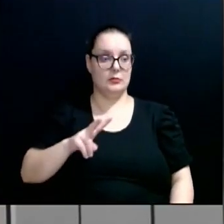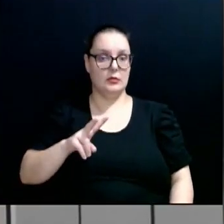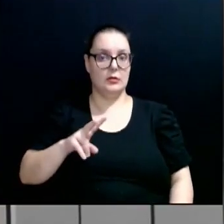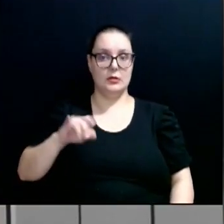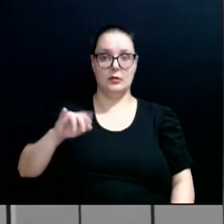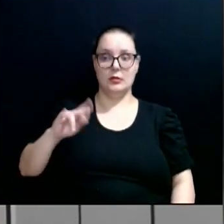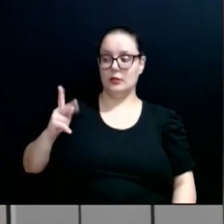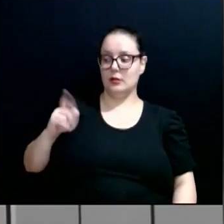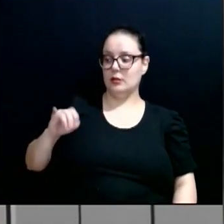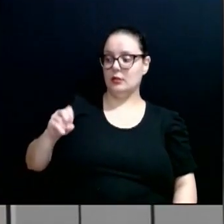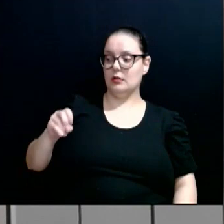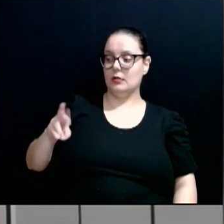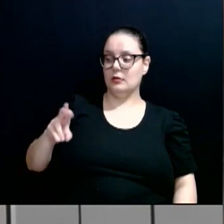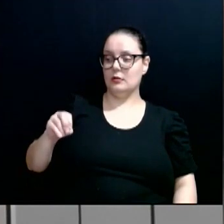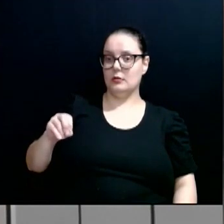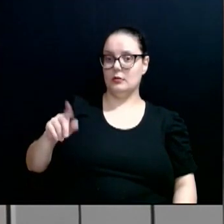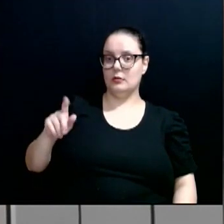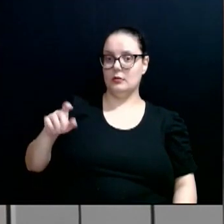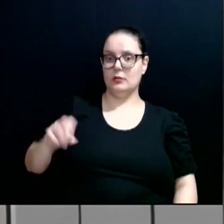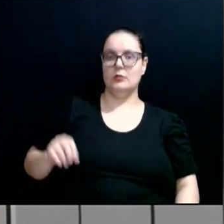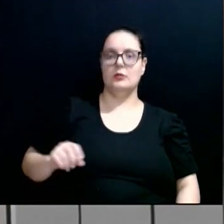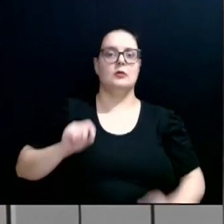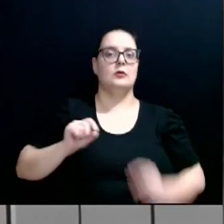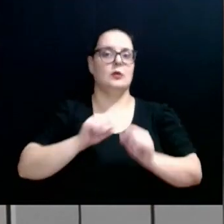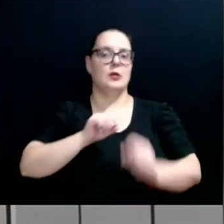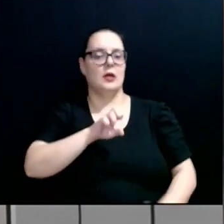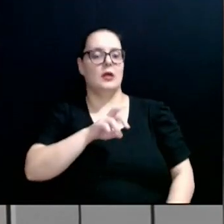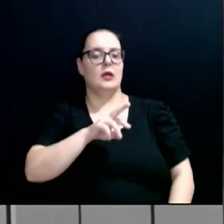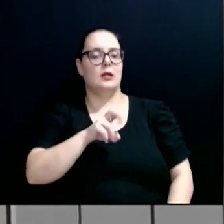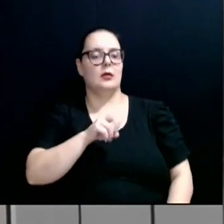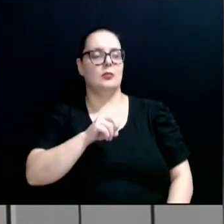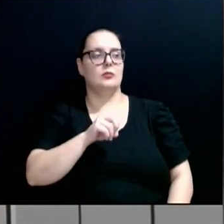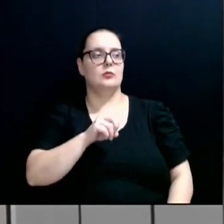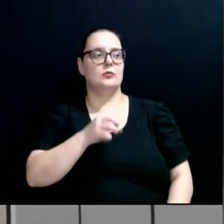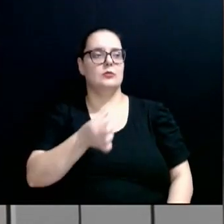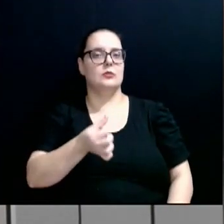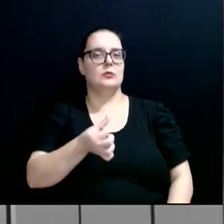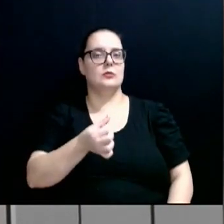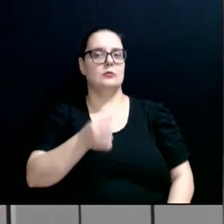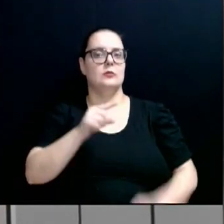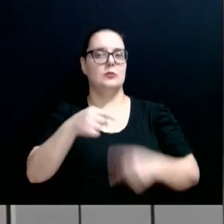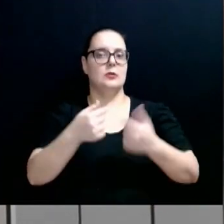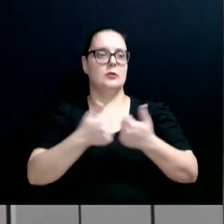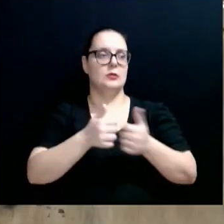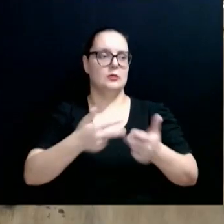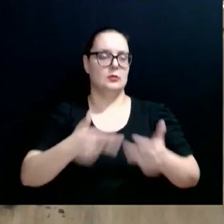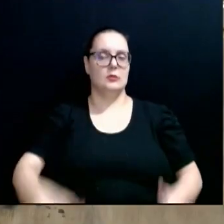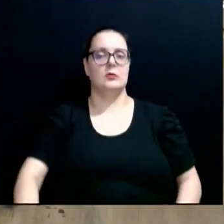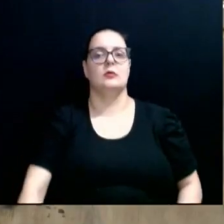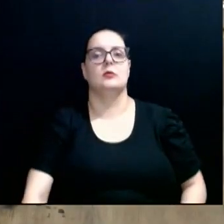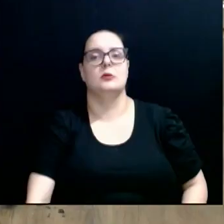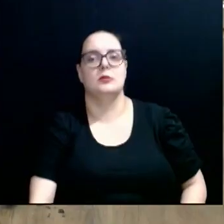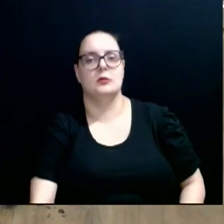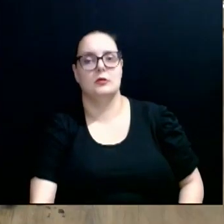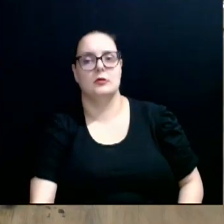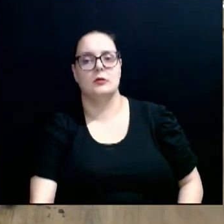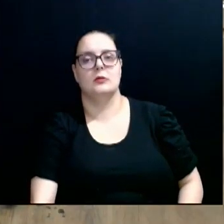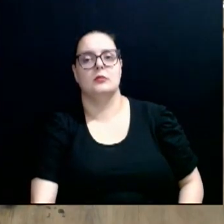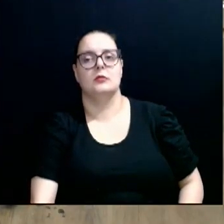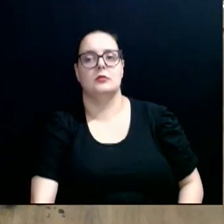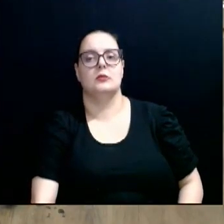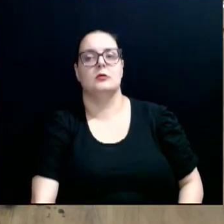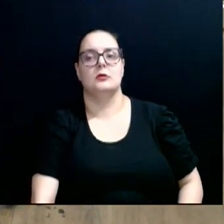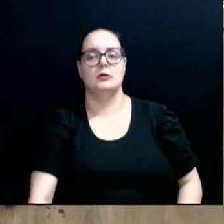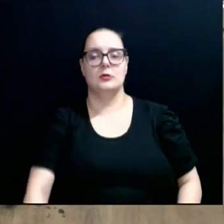são veículos Euro 6 para o restante da frota? A gente deixou dentro da licitação também